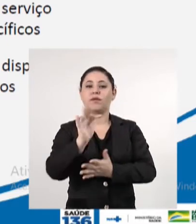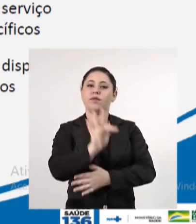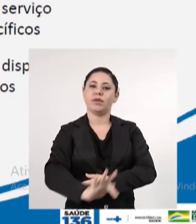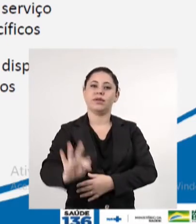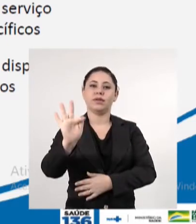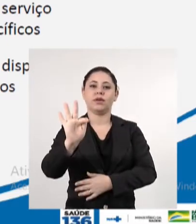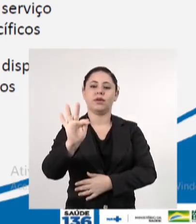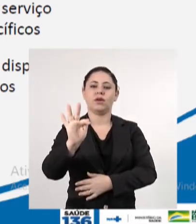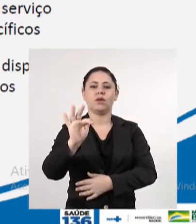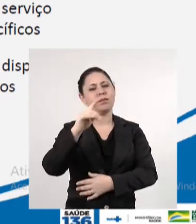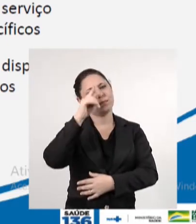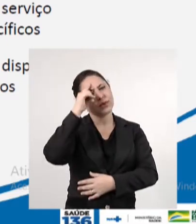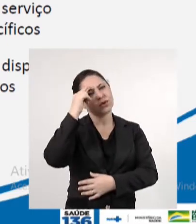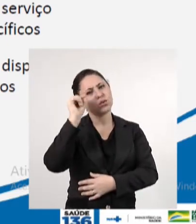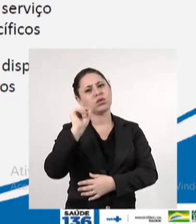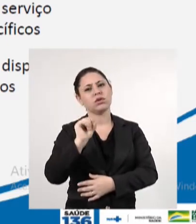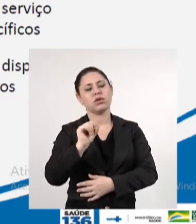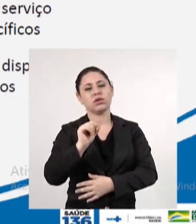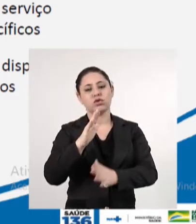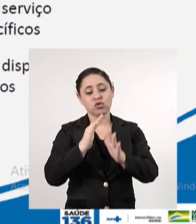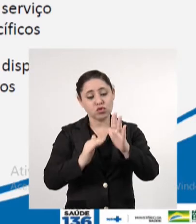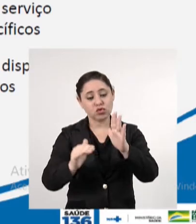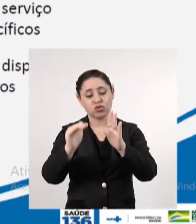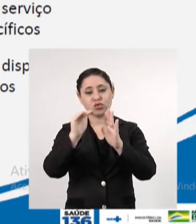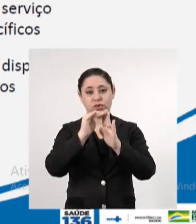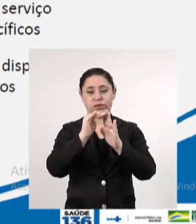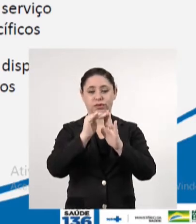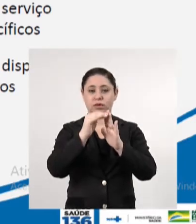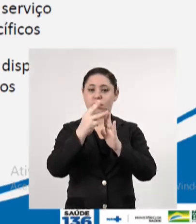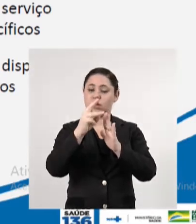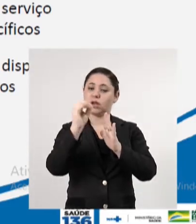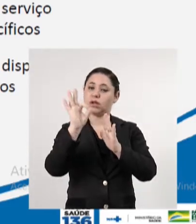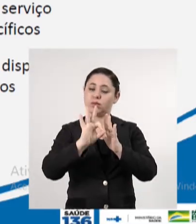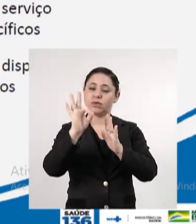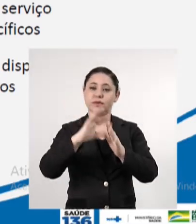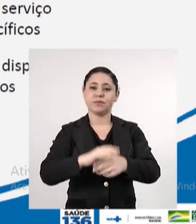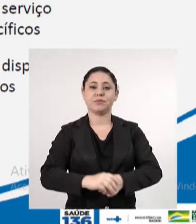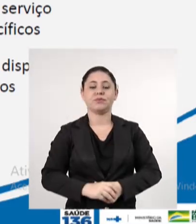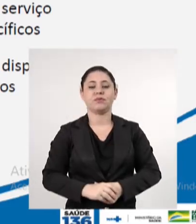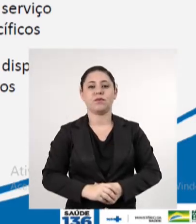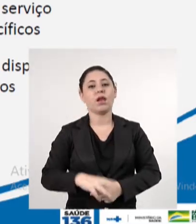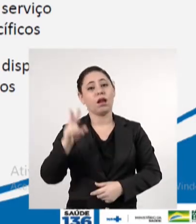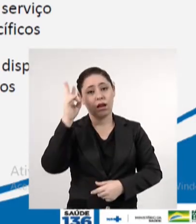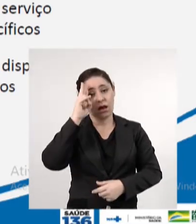de se chegar nesse percentual. E lembrando que